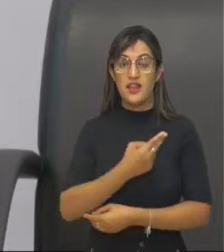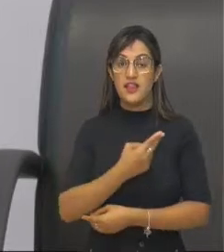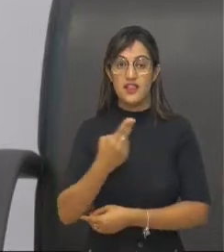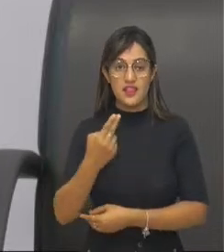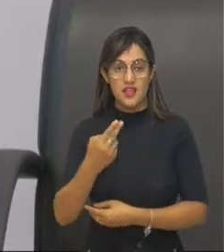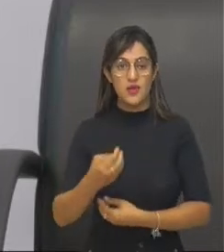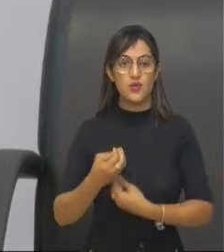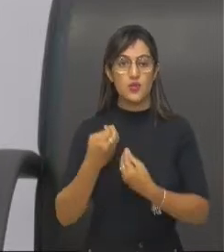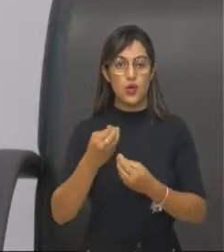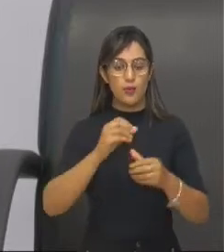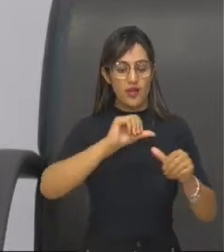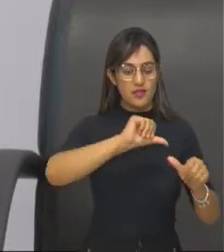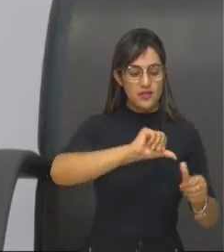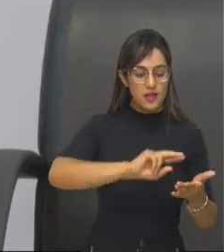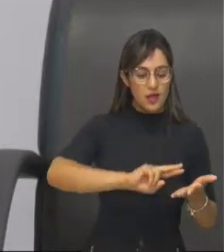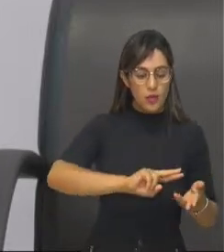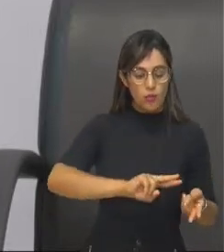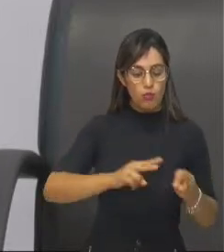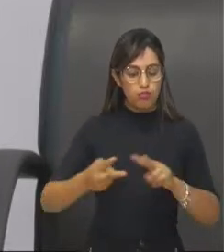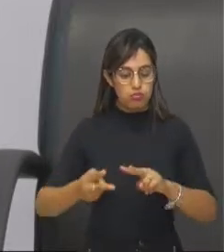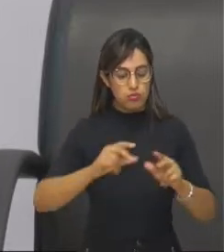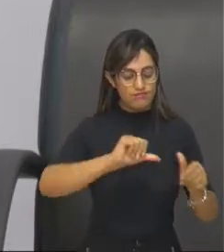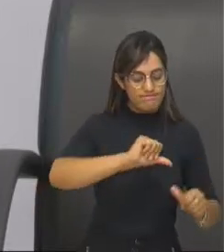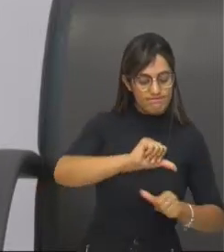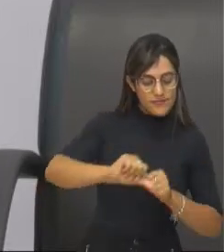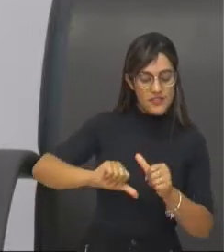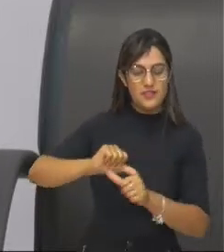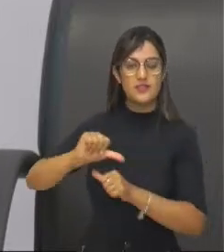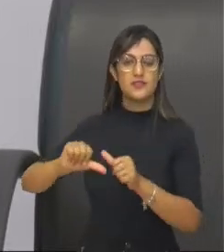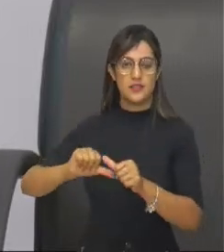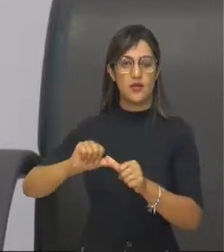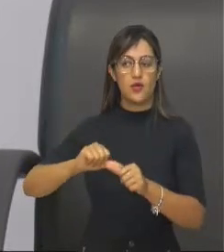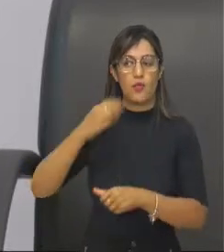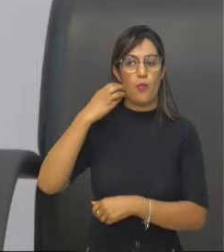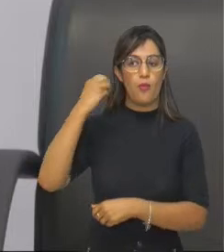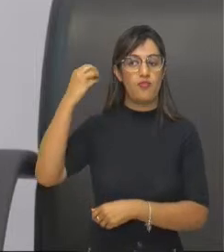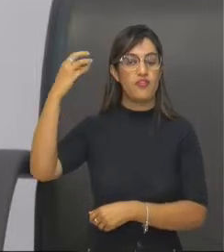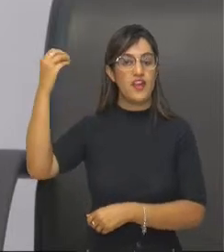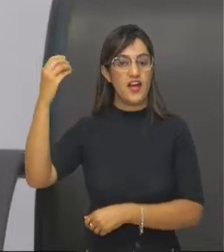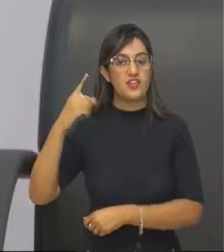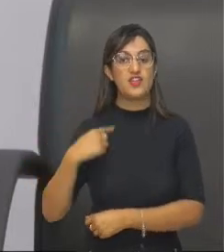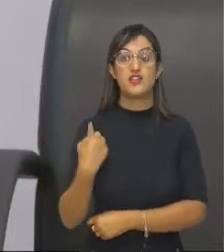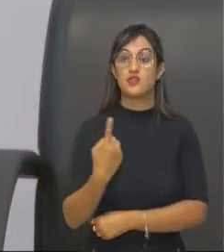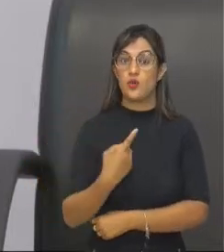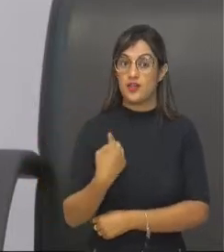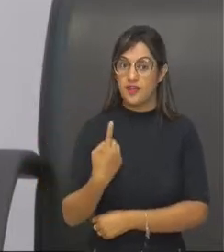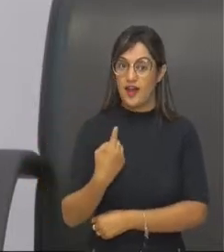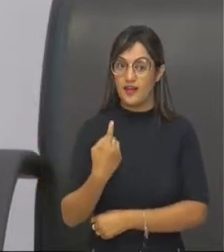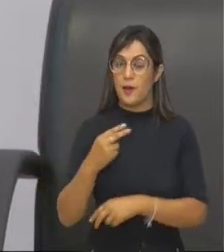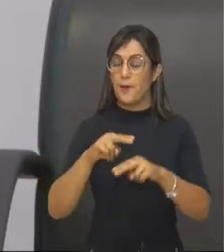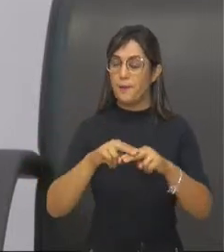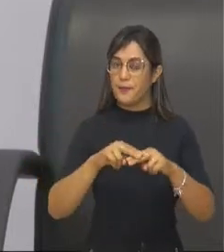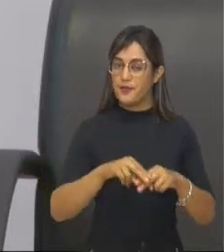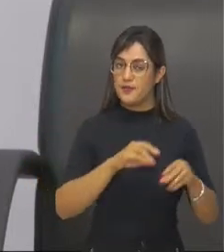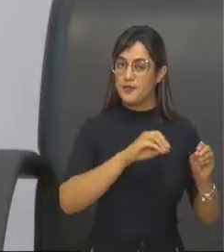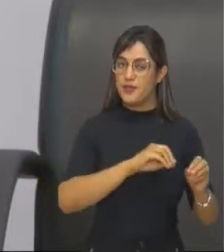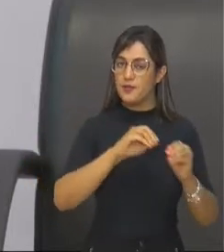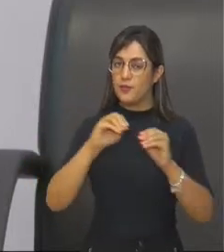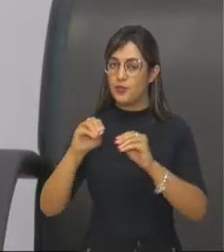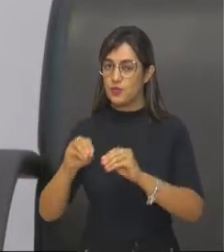essa transição dela como uma viagem solitária. E aí, por isso, ele mudou o nome do livro dele para Viagem